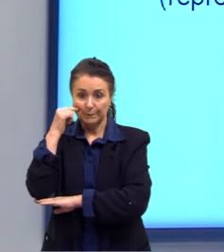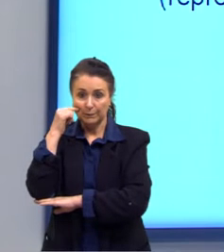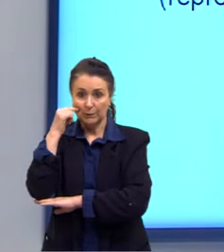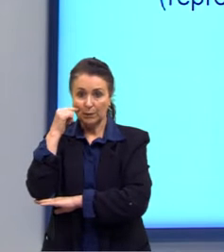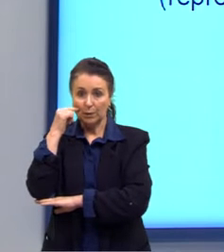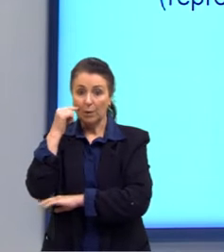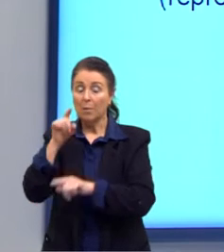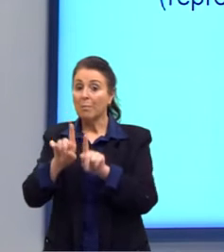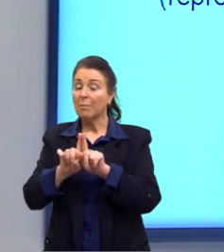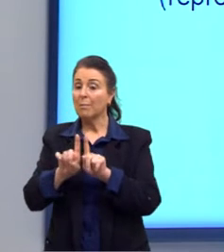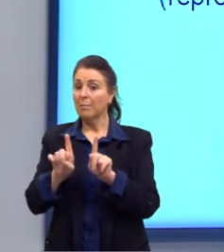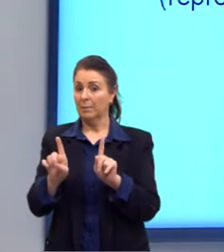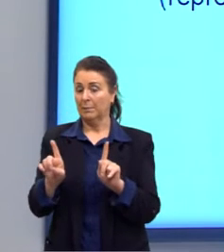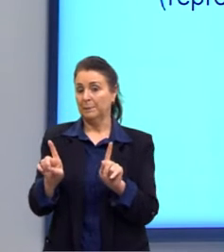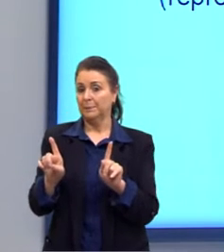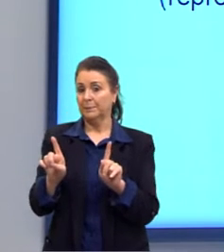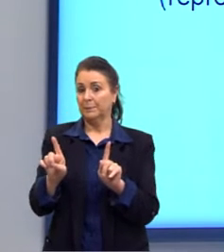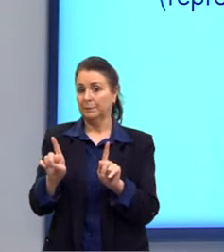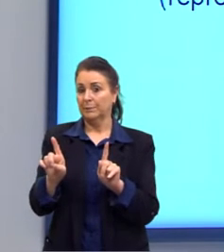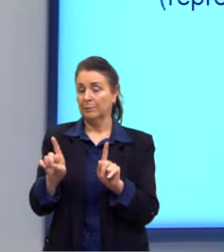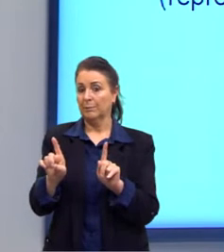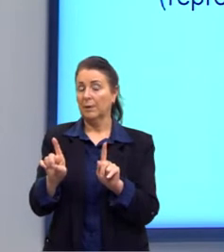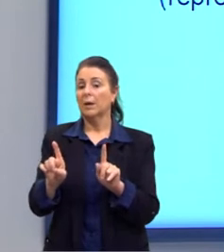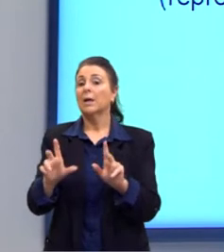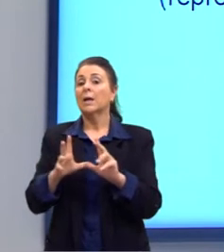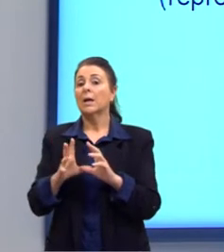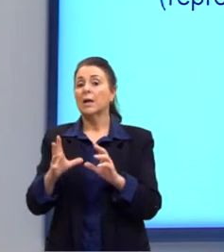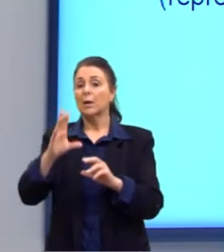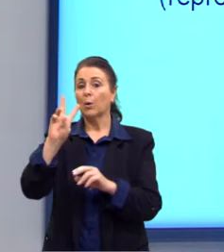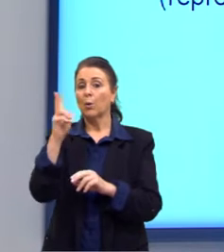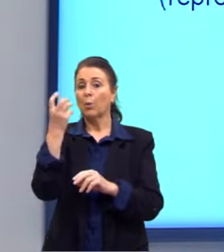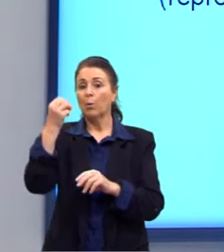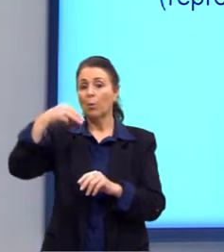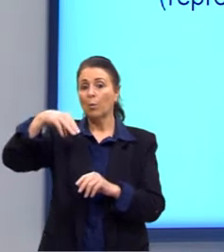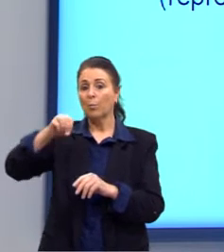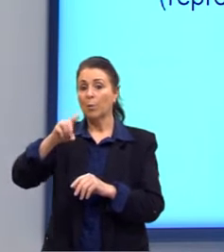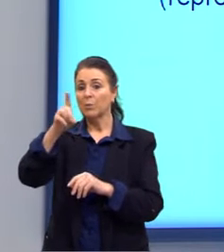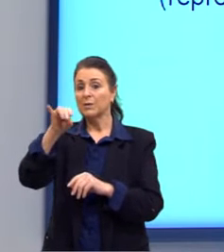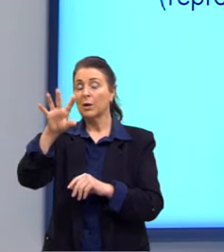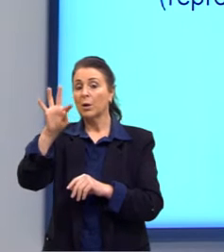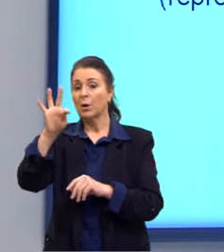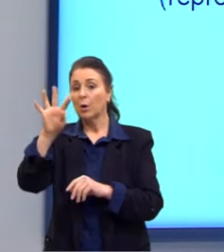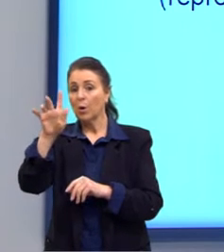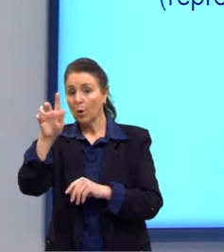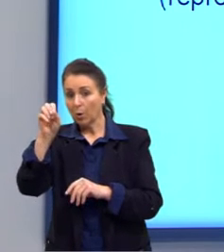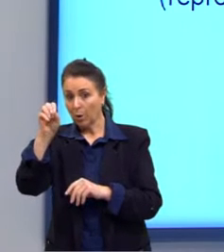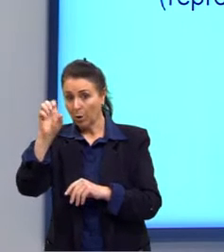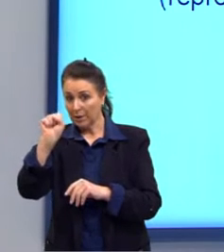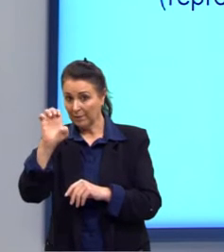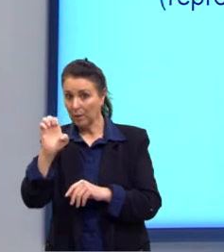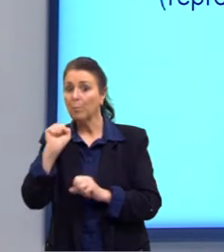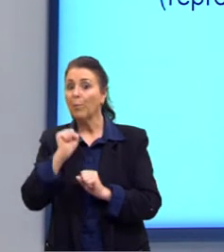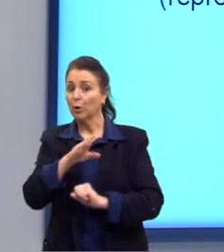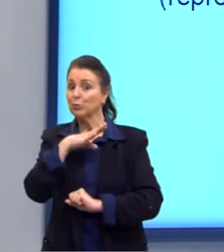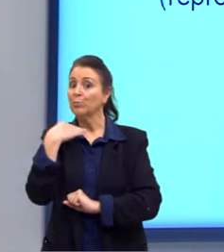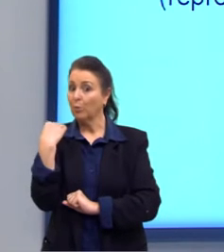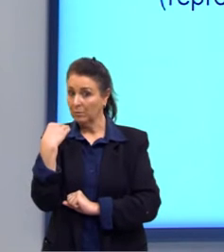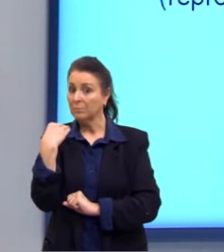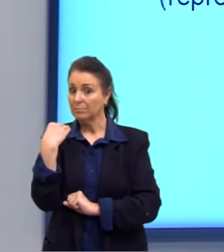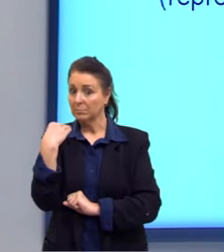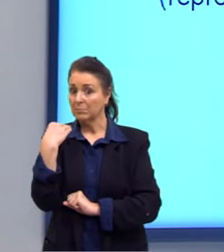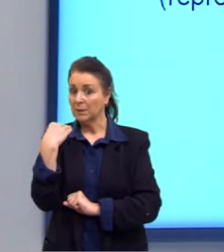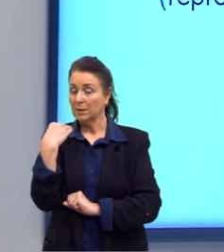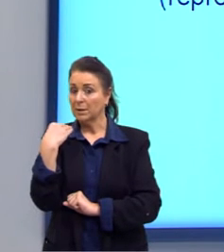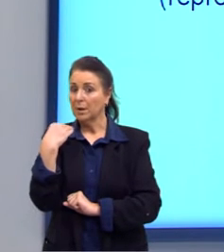e entretanto em homozigose é letal ou seja provoca a morte